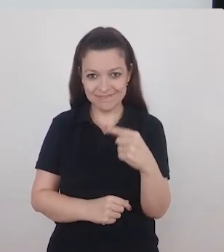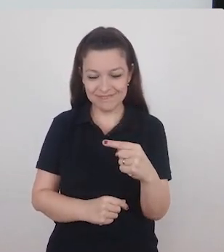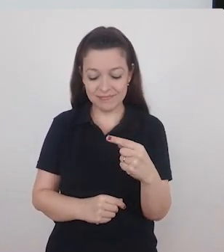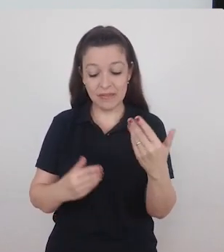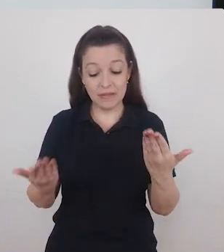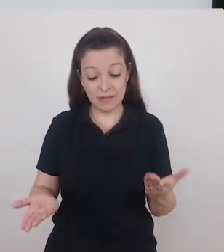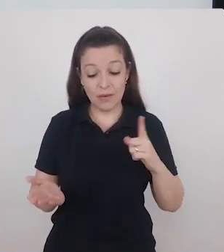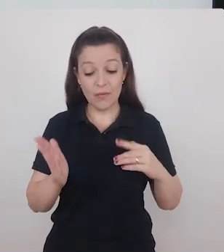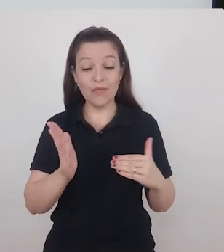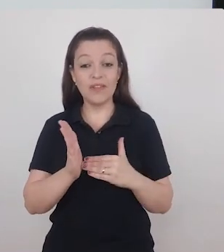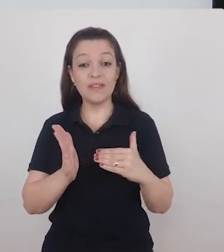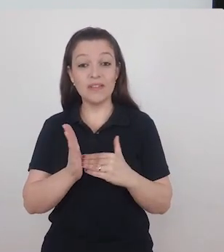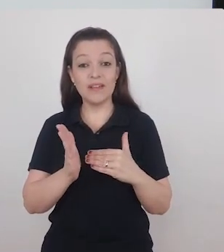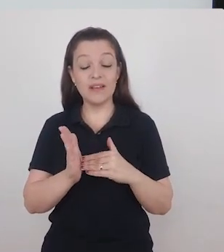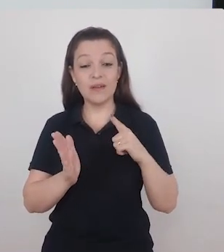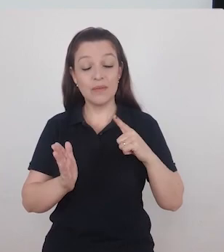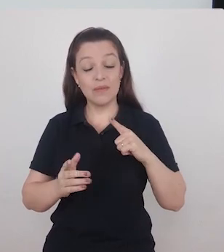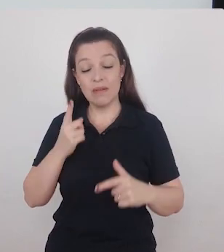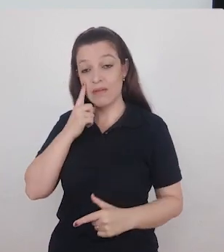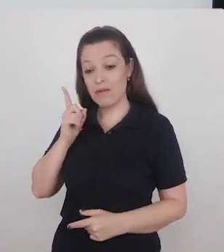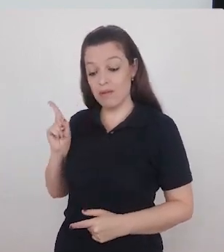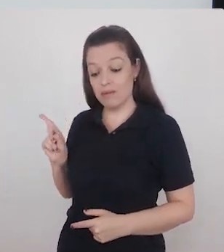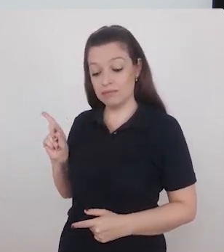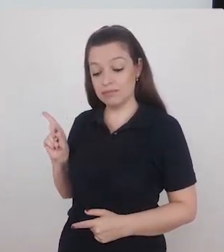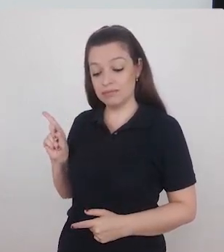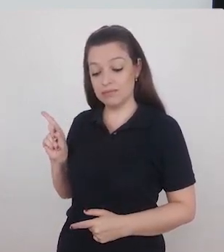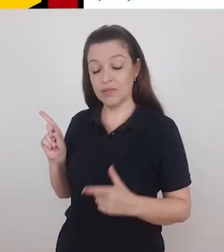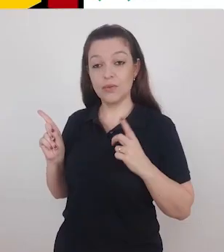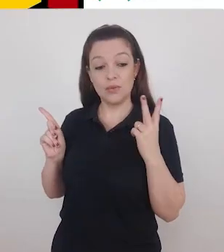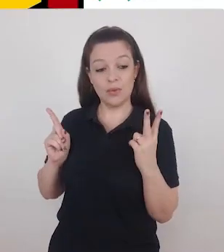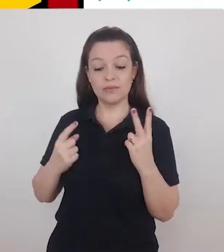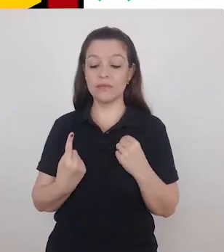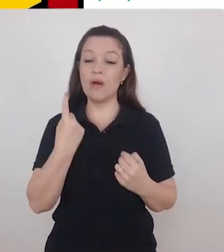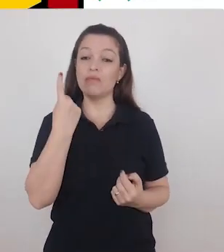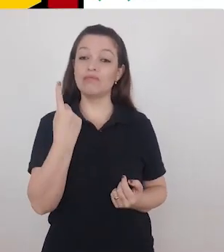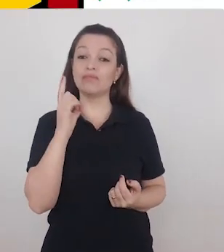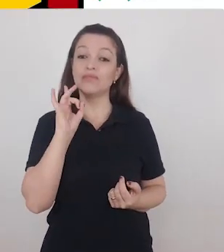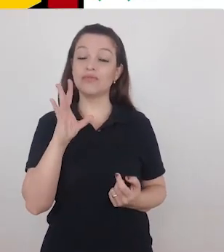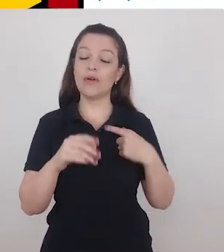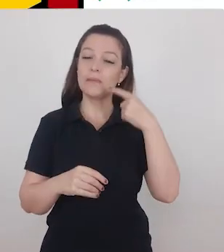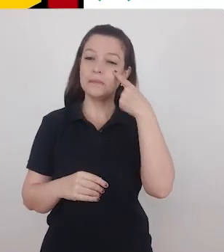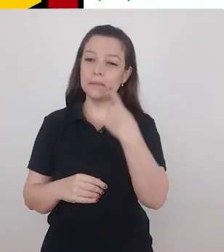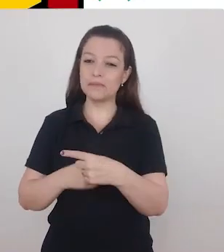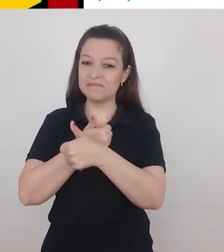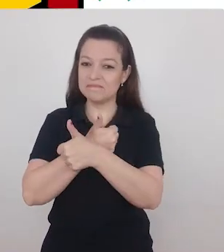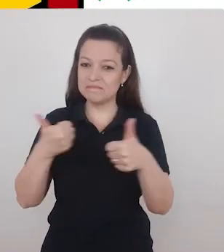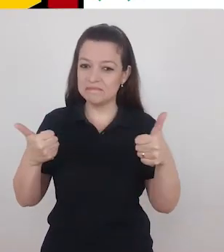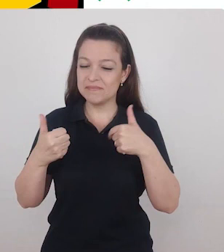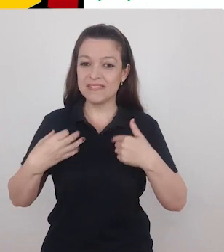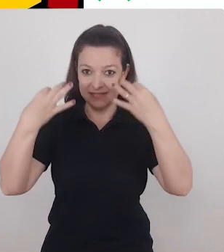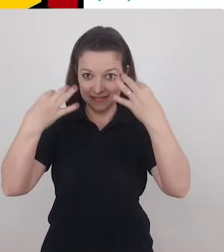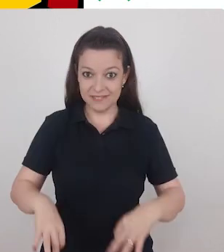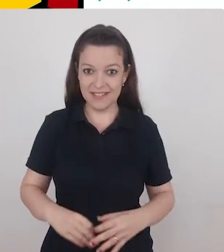Aqui no final do desenho, ó, aqui tem duas partes e aqui tem uma só. E daí, acertaram?